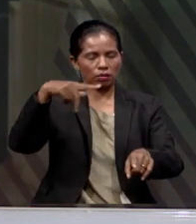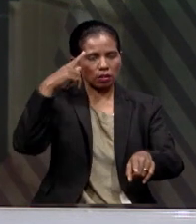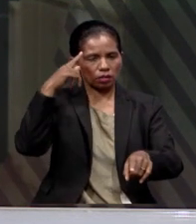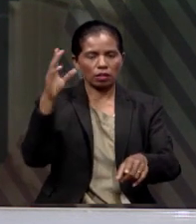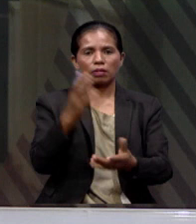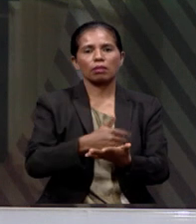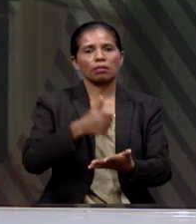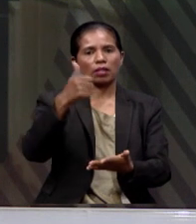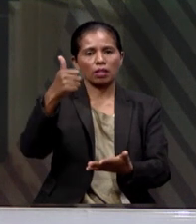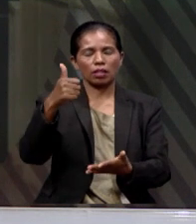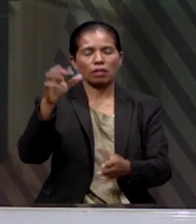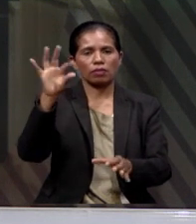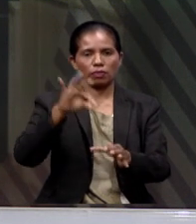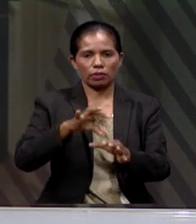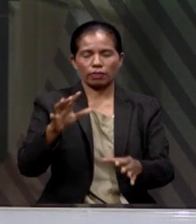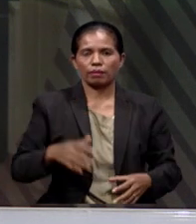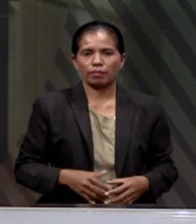tomarão votos.